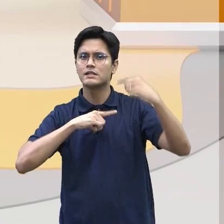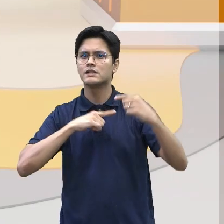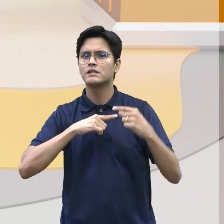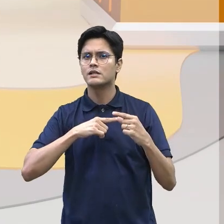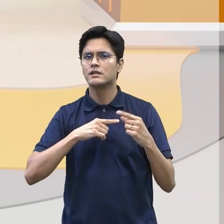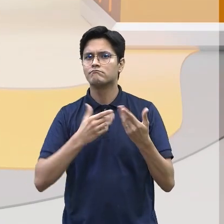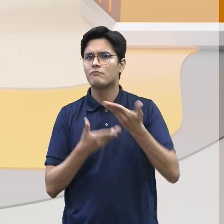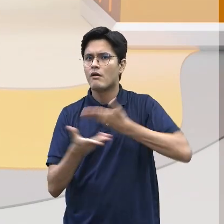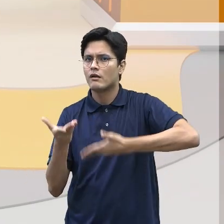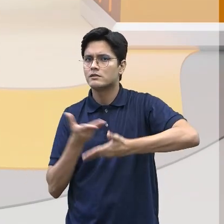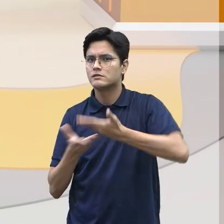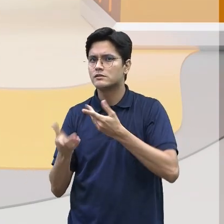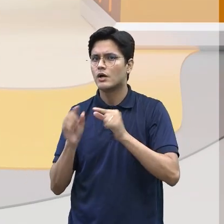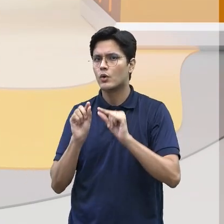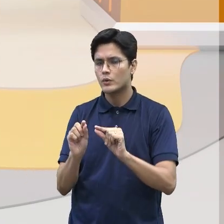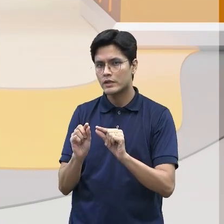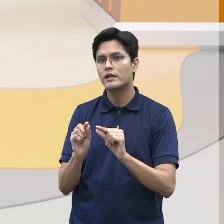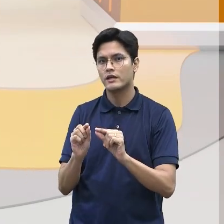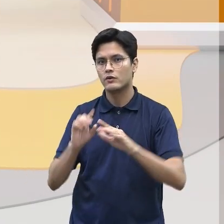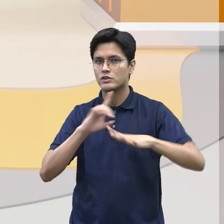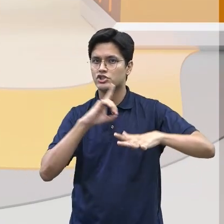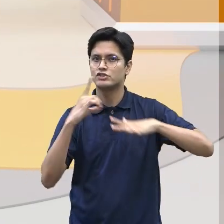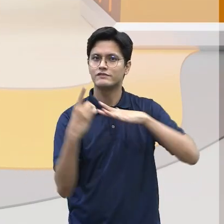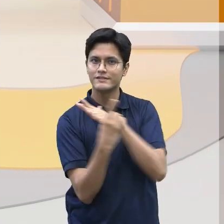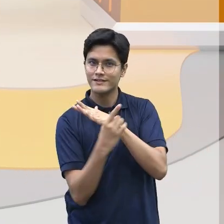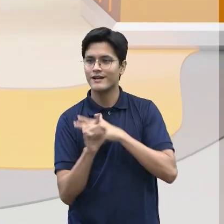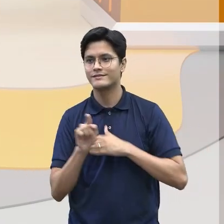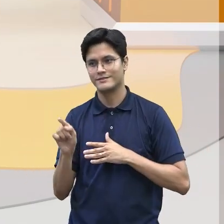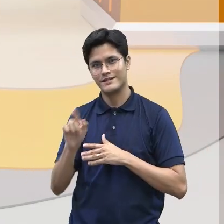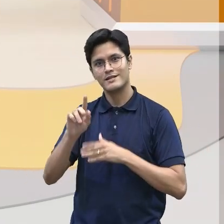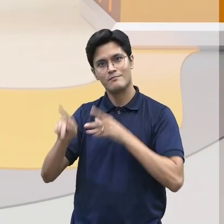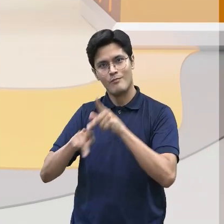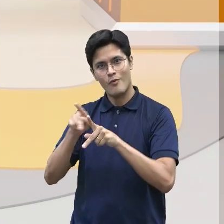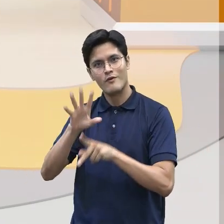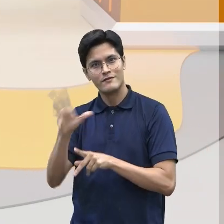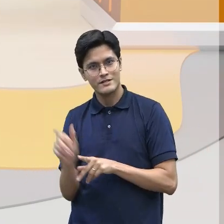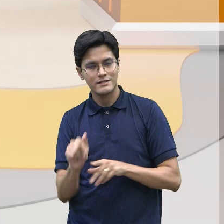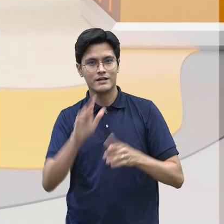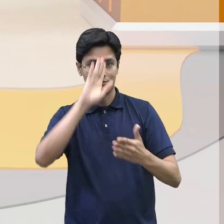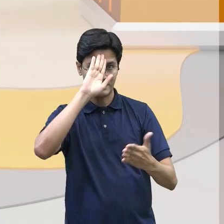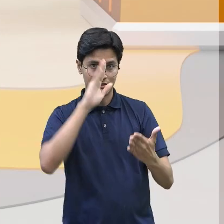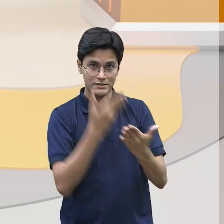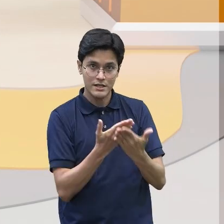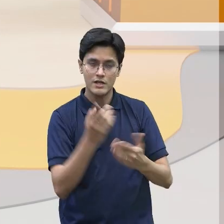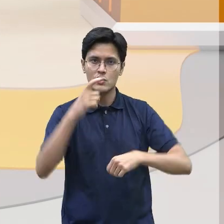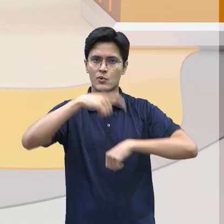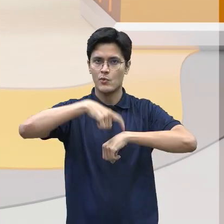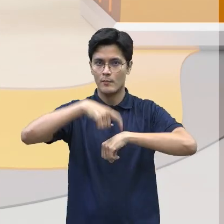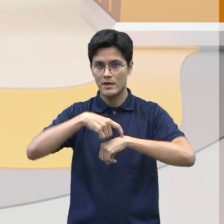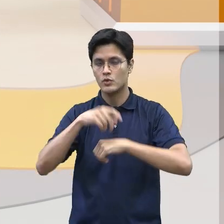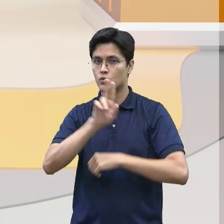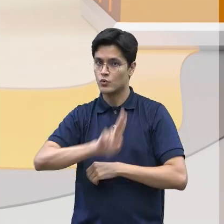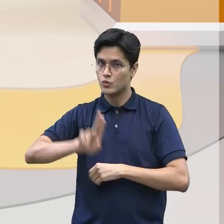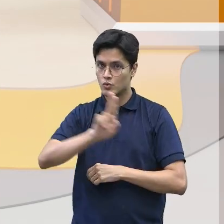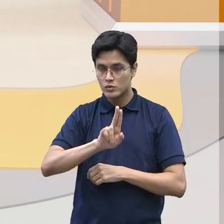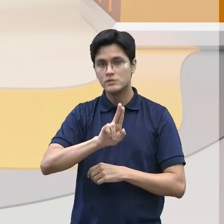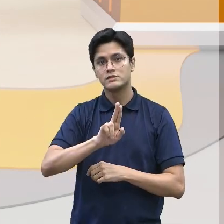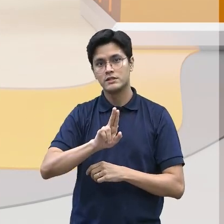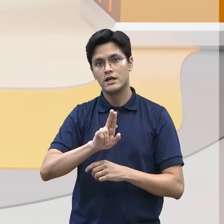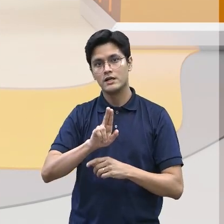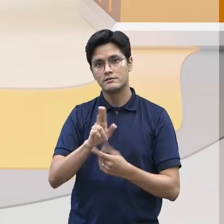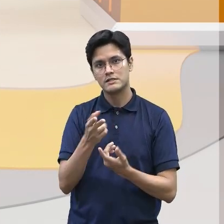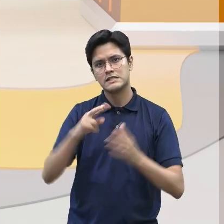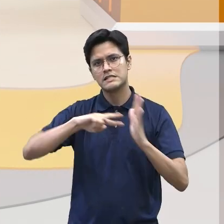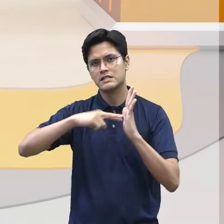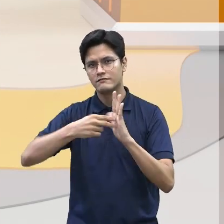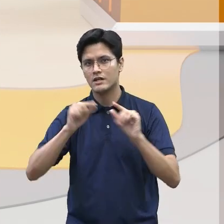relacionamento com as divindades que eles acreditavam. No momento em que eles usavam essas máscaras, eles poderiam estar mais próximos,